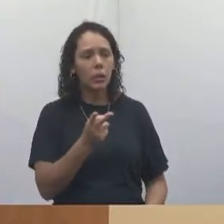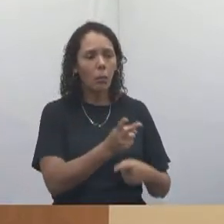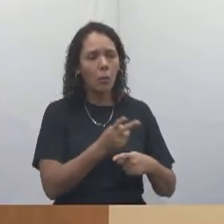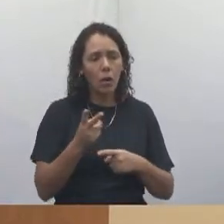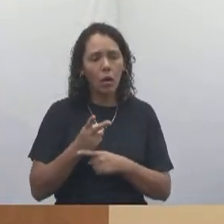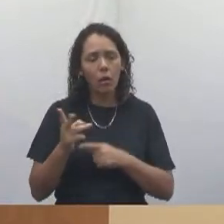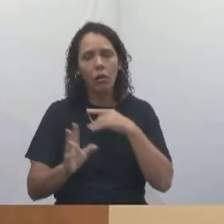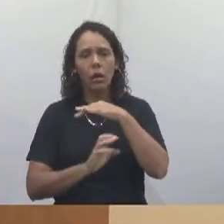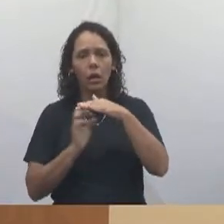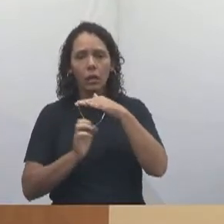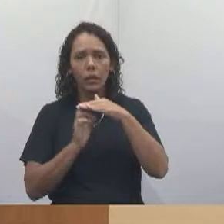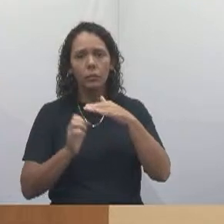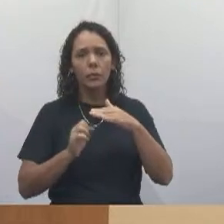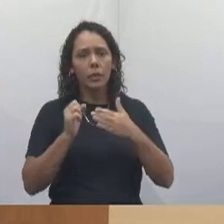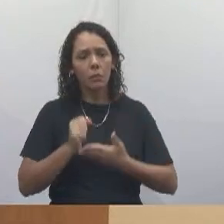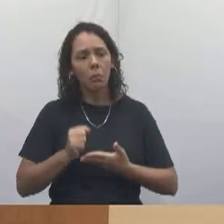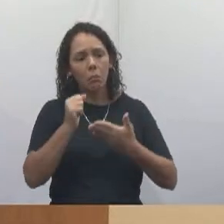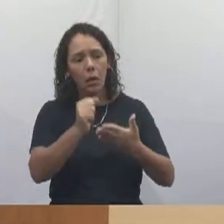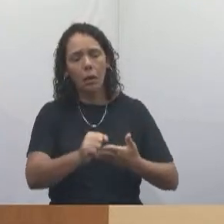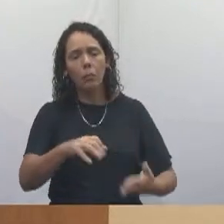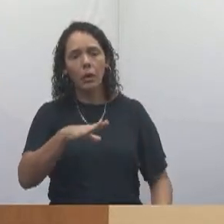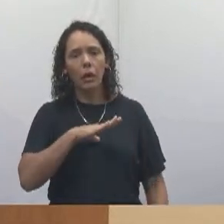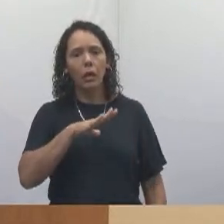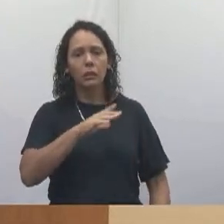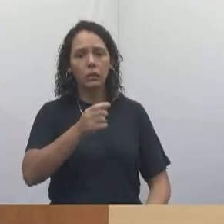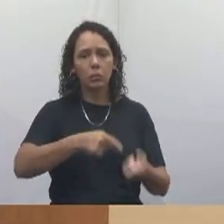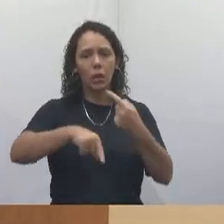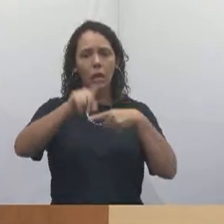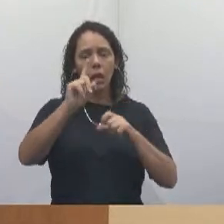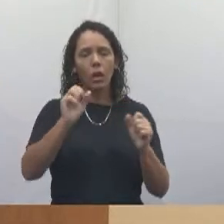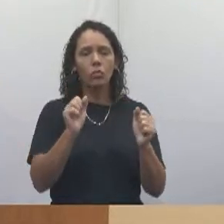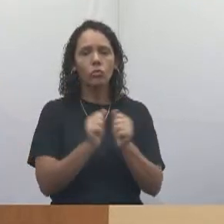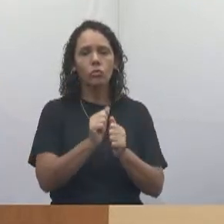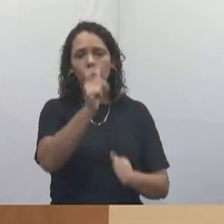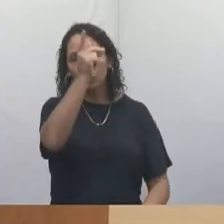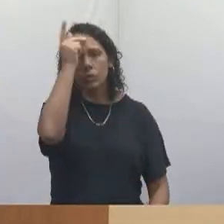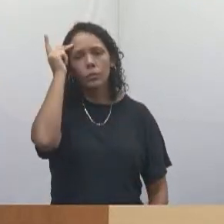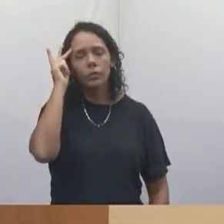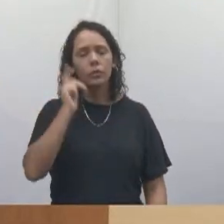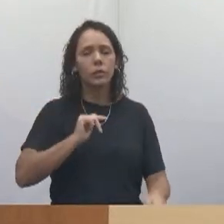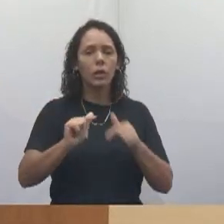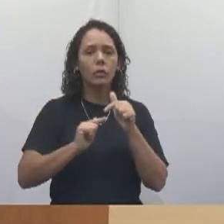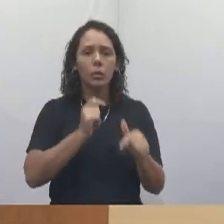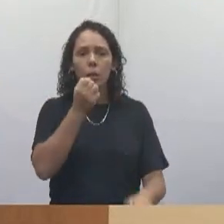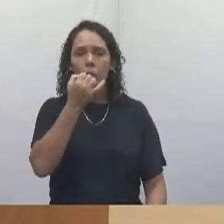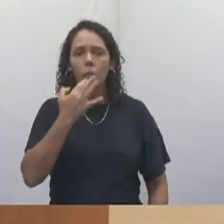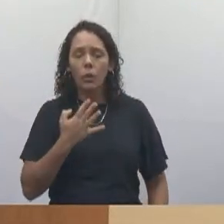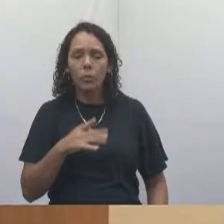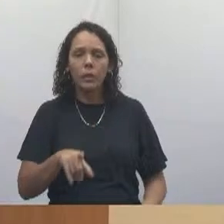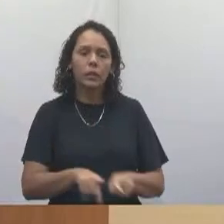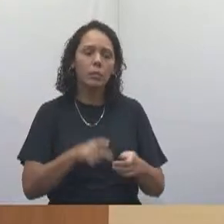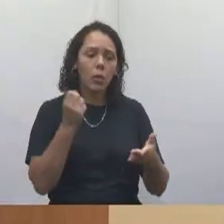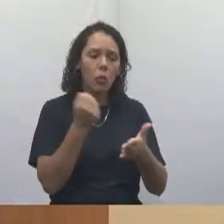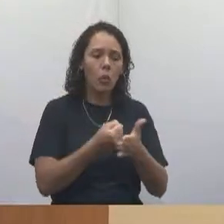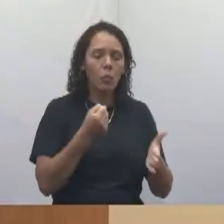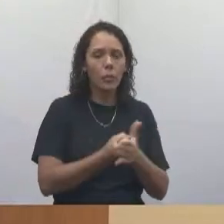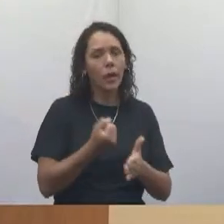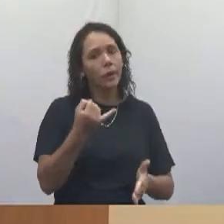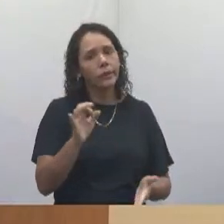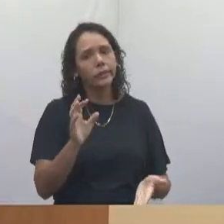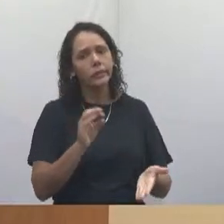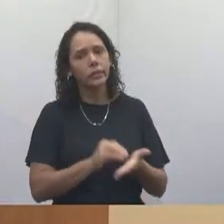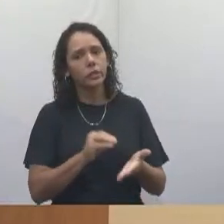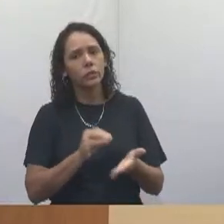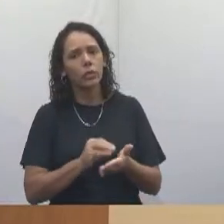pessoas e lutar pelo meu município, juntamente com quem está fazendo um bom trabalho, e cobrar onde não está sendo bem